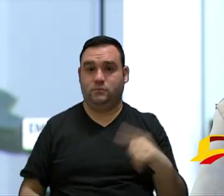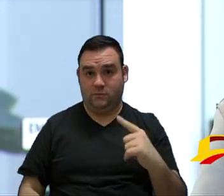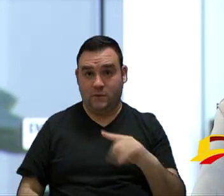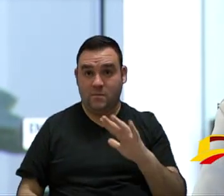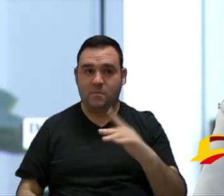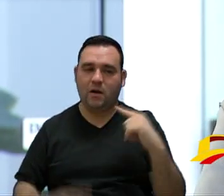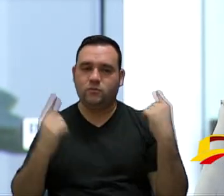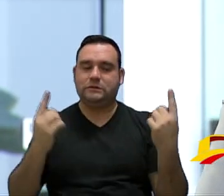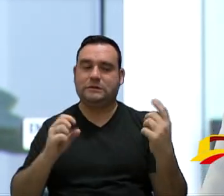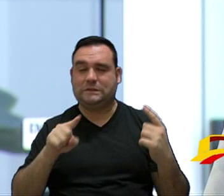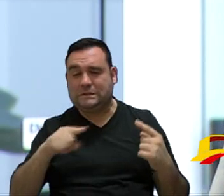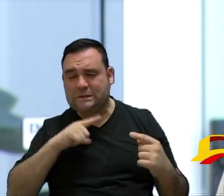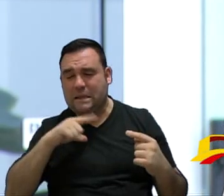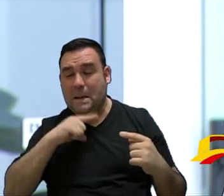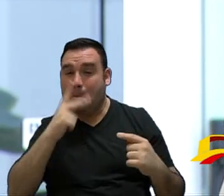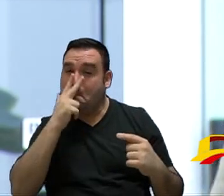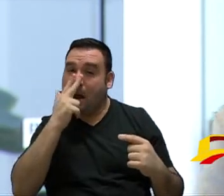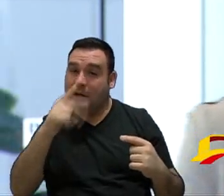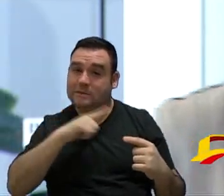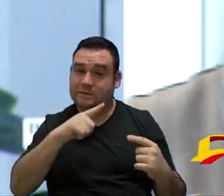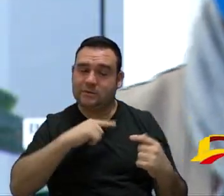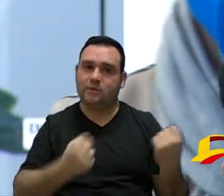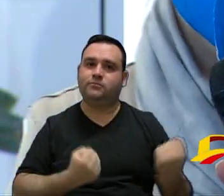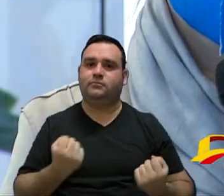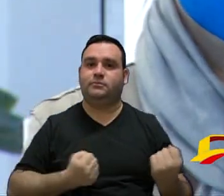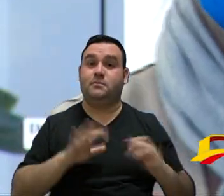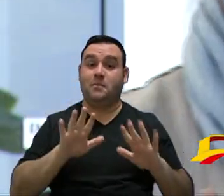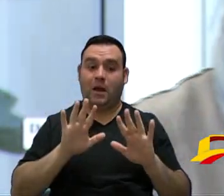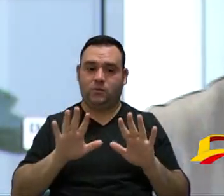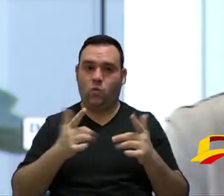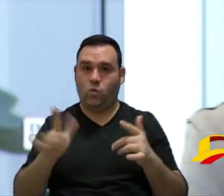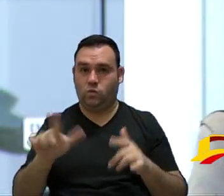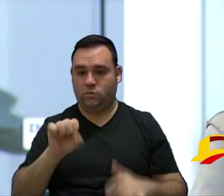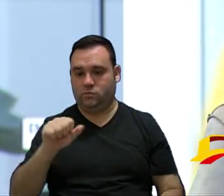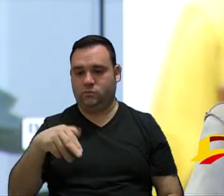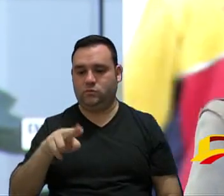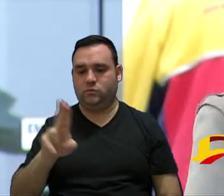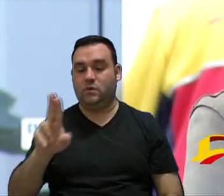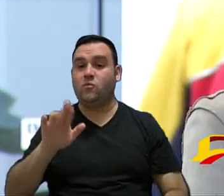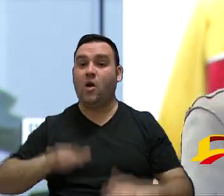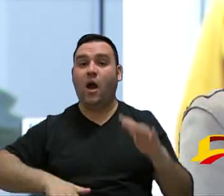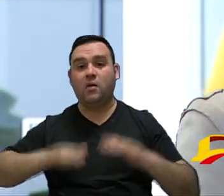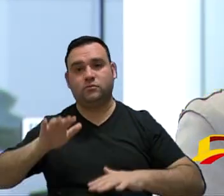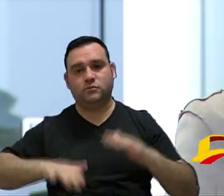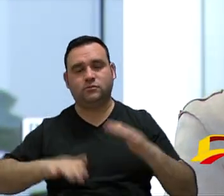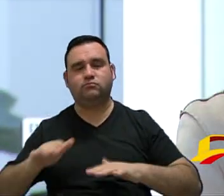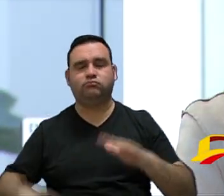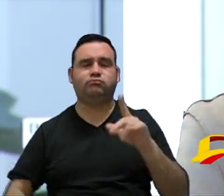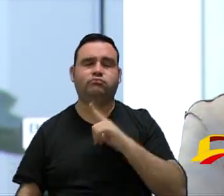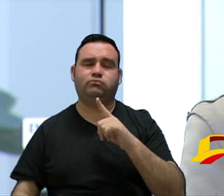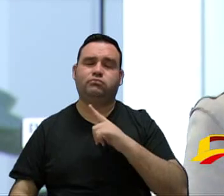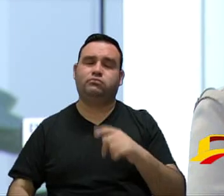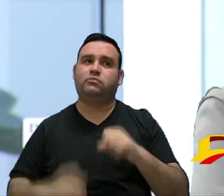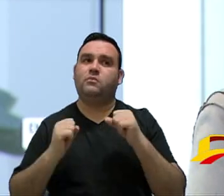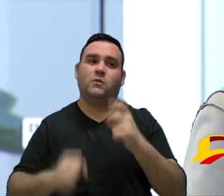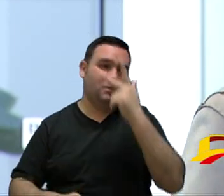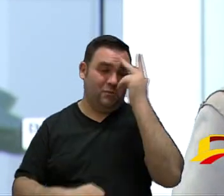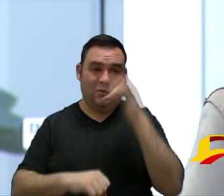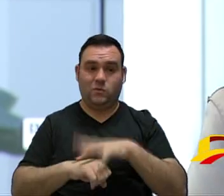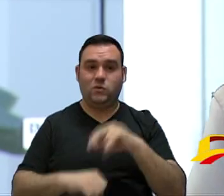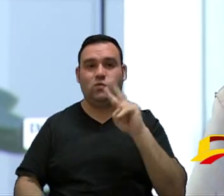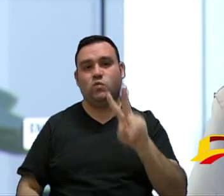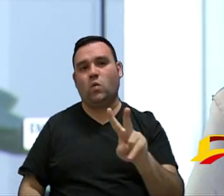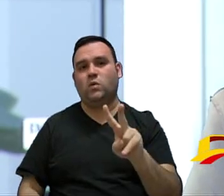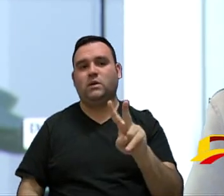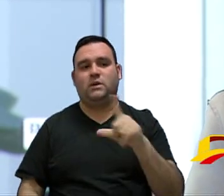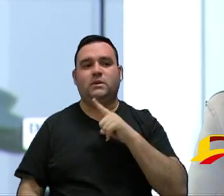é ambulância que faz esse transporte diferente da ambulância do samu que às vezes dependendo do caso ambulância poderia transportar dois